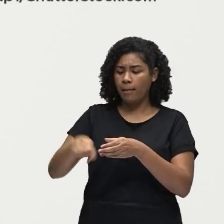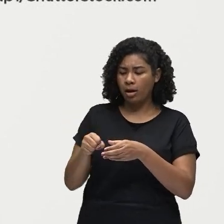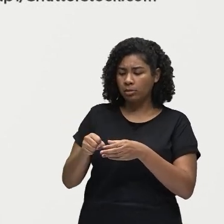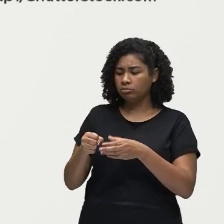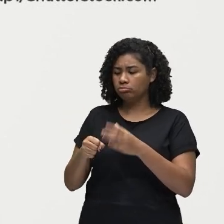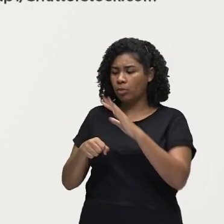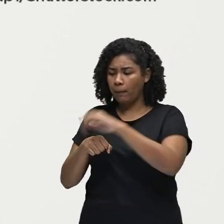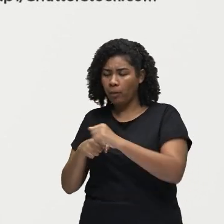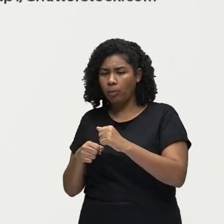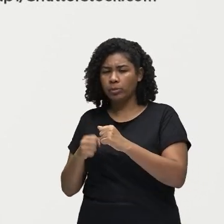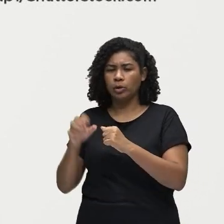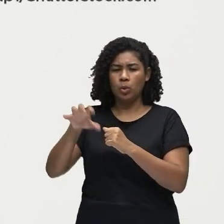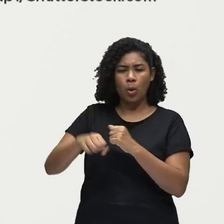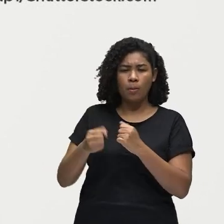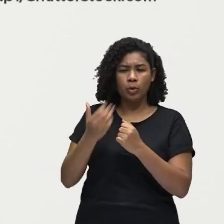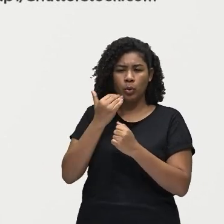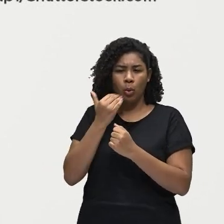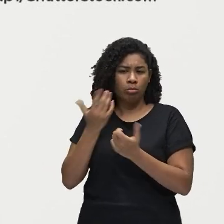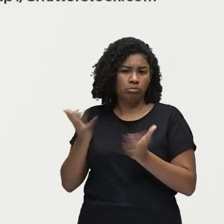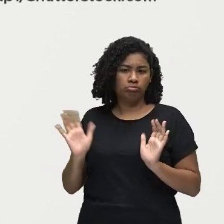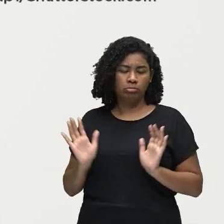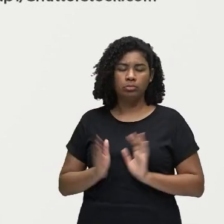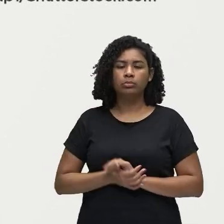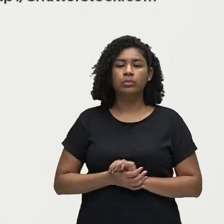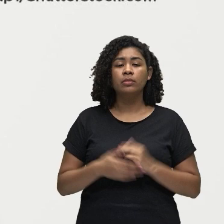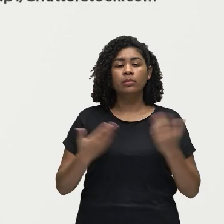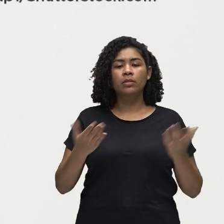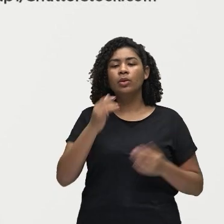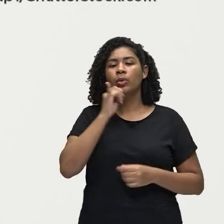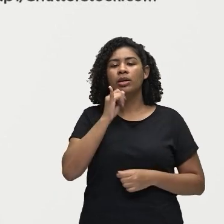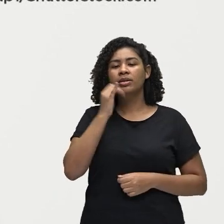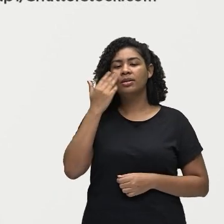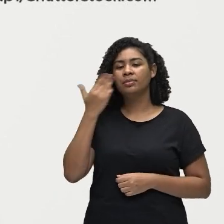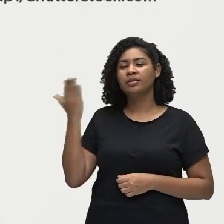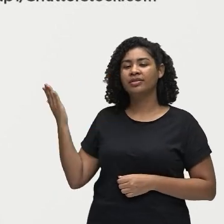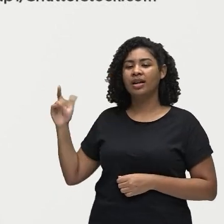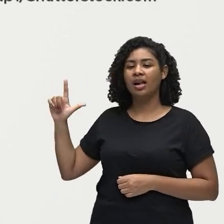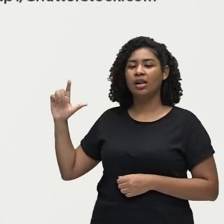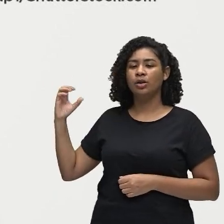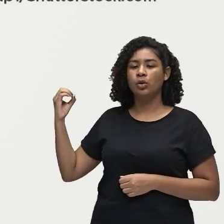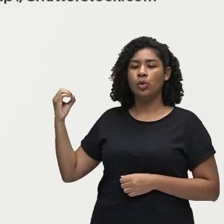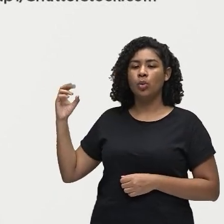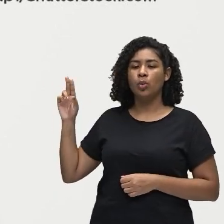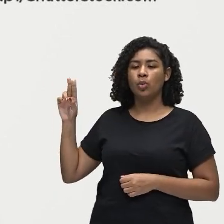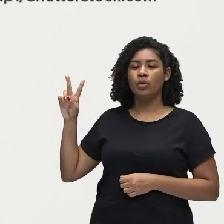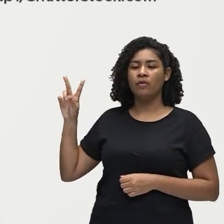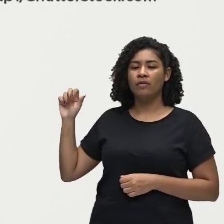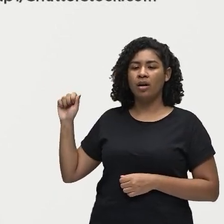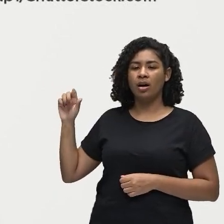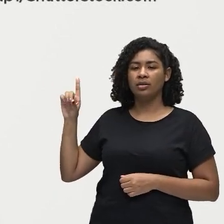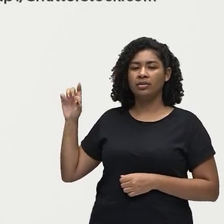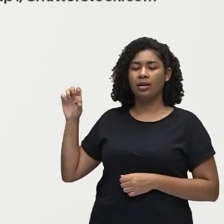mesma espécie. E aí a gente trouxe um exemplo para vocês, um louva-a-Deus, que é